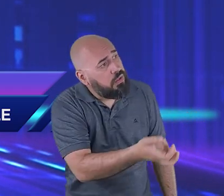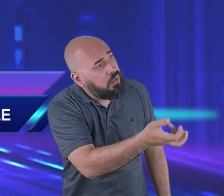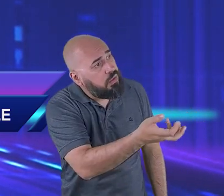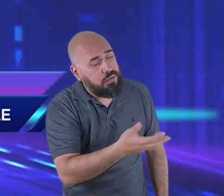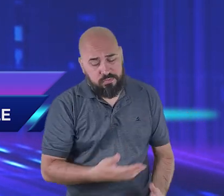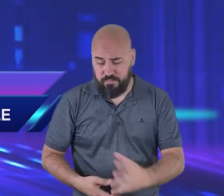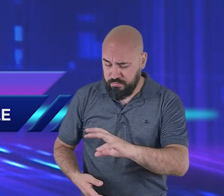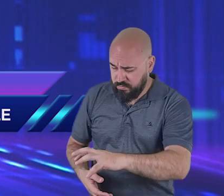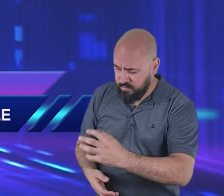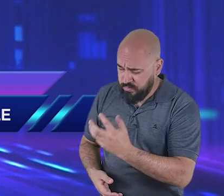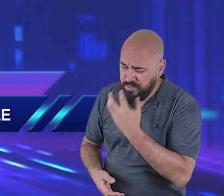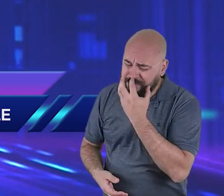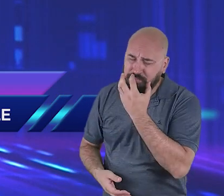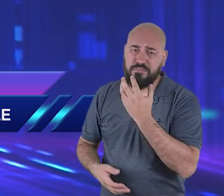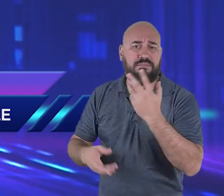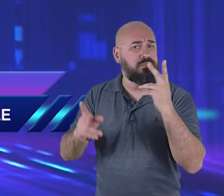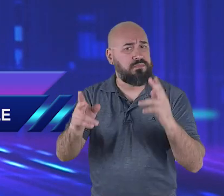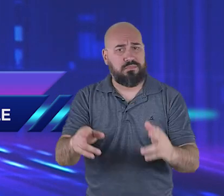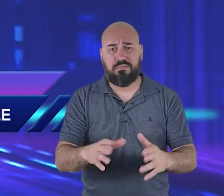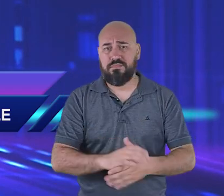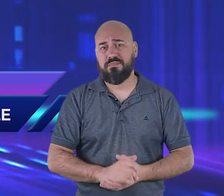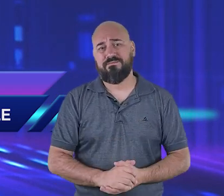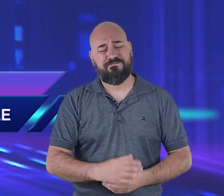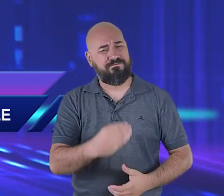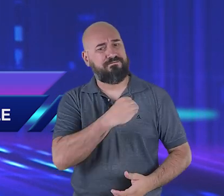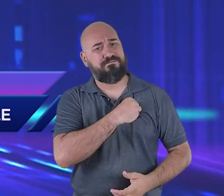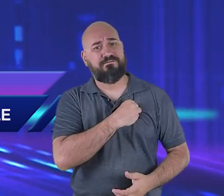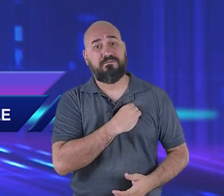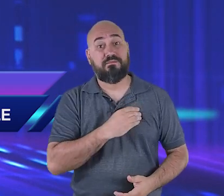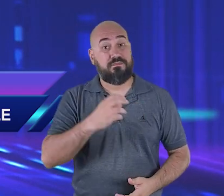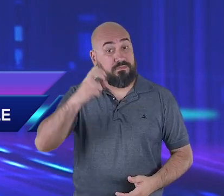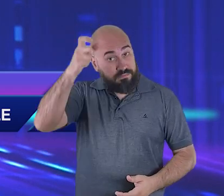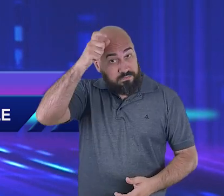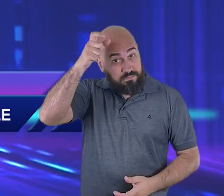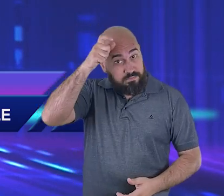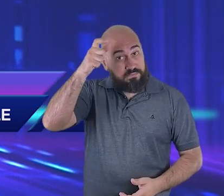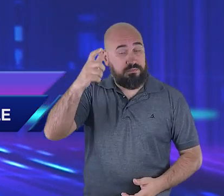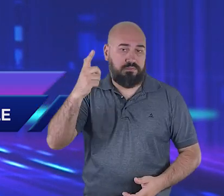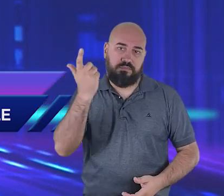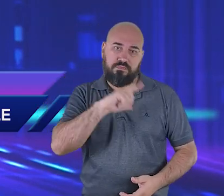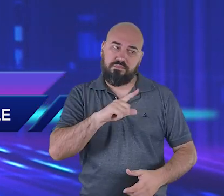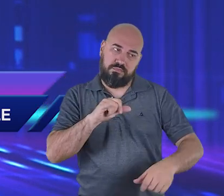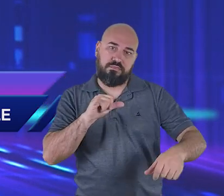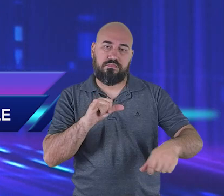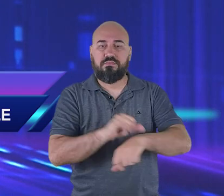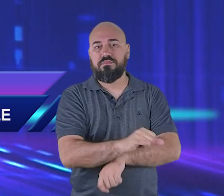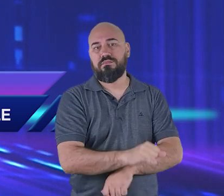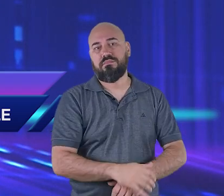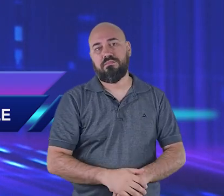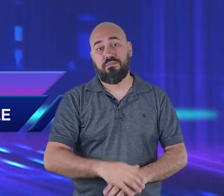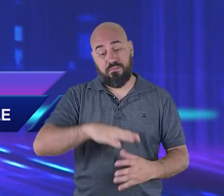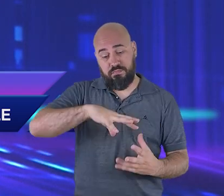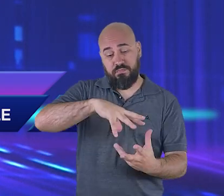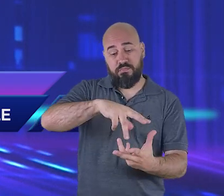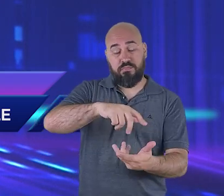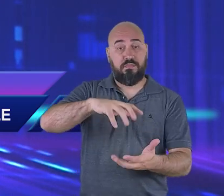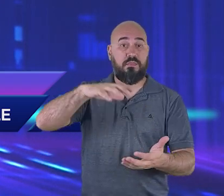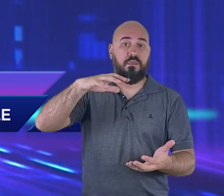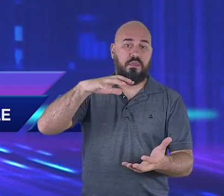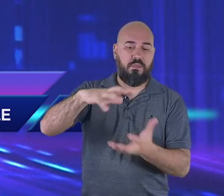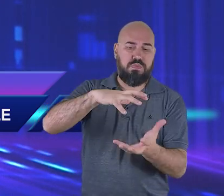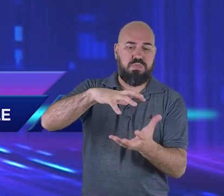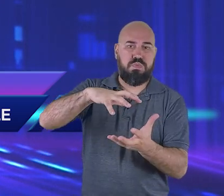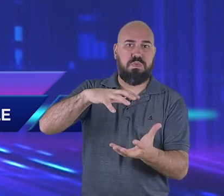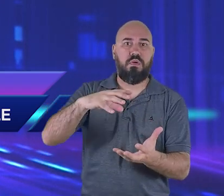pecou, comendo do fruto. Satanás os enganou. essa terra tornou-se um planeta